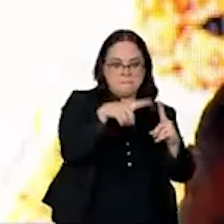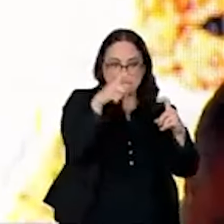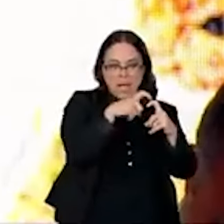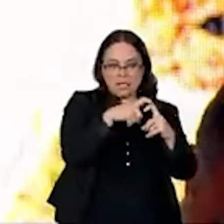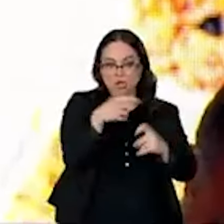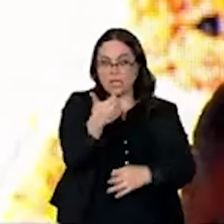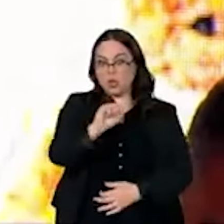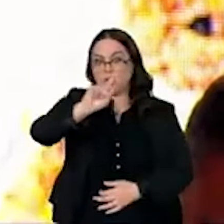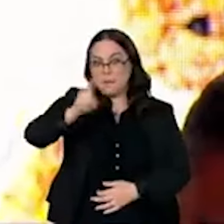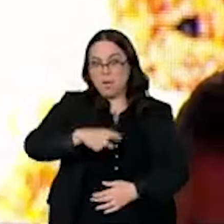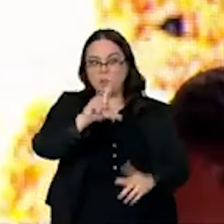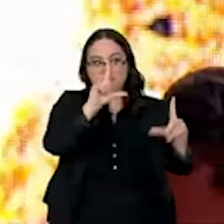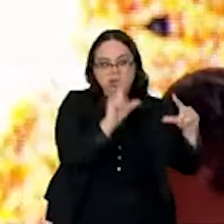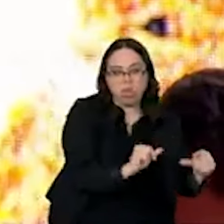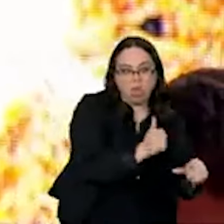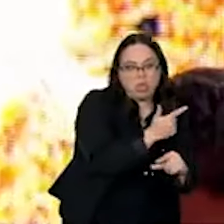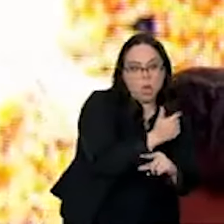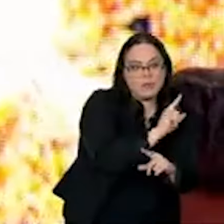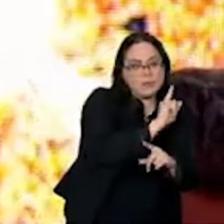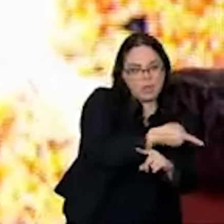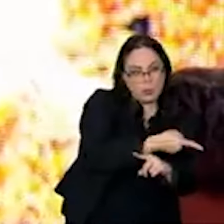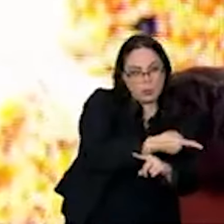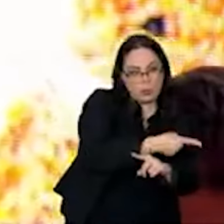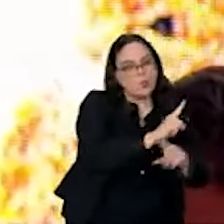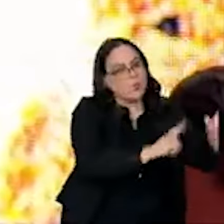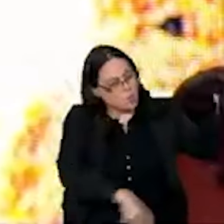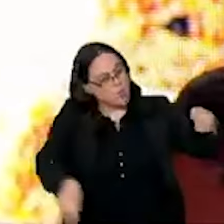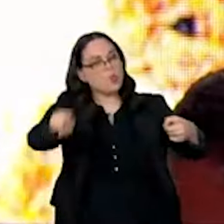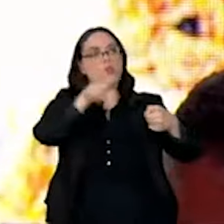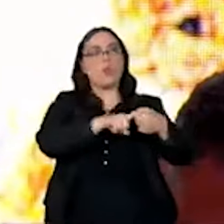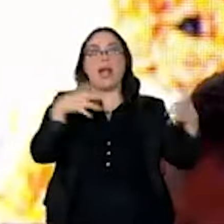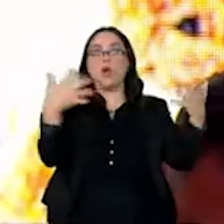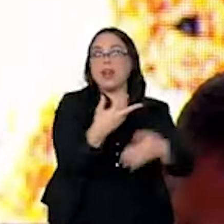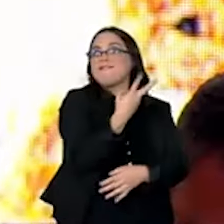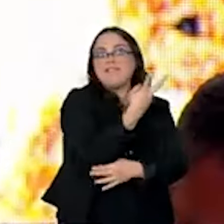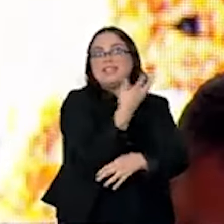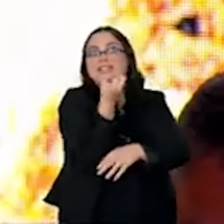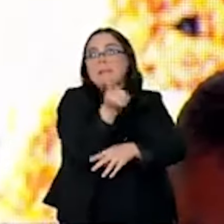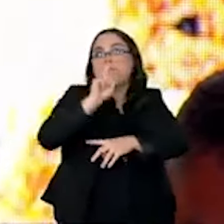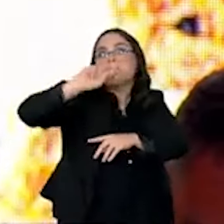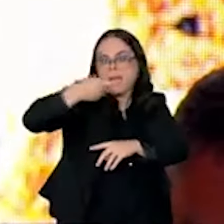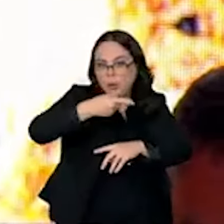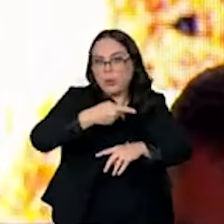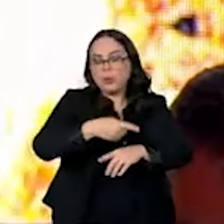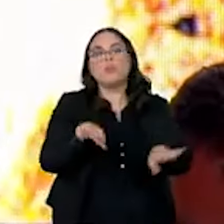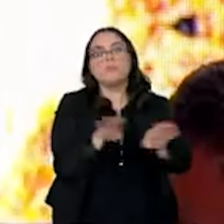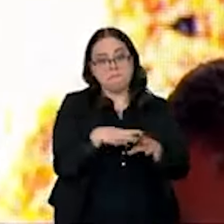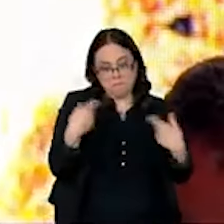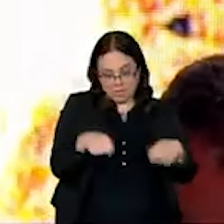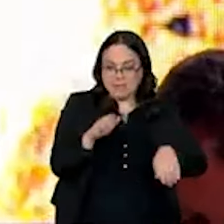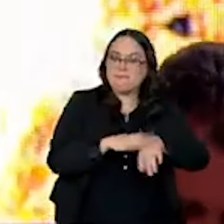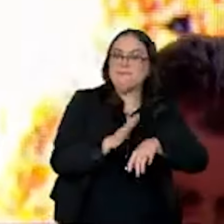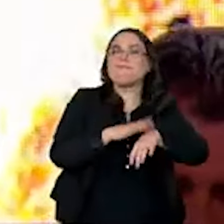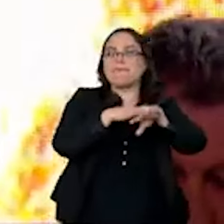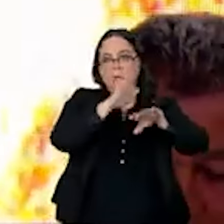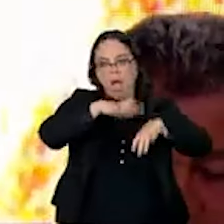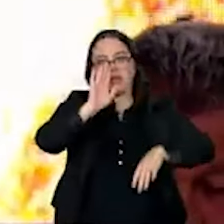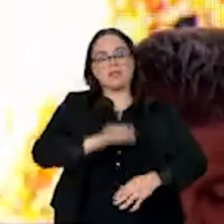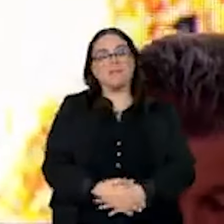18 mil médicos, caiu para 12 mil médicos. Já voltou para 26 mil médicos e precisa mais médicos.